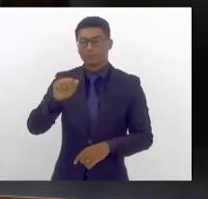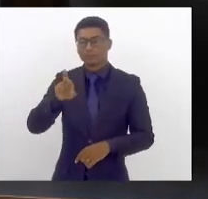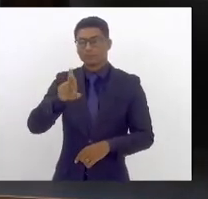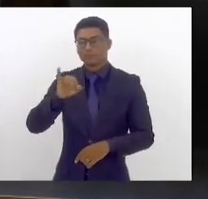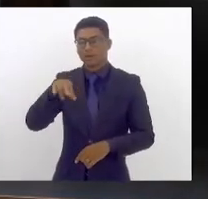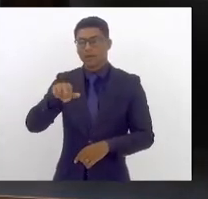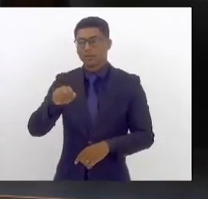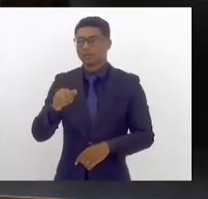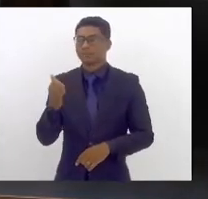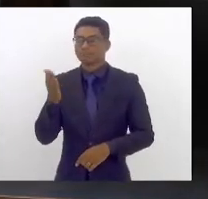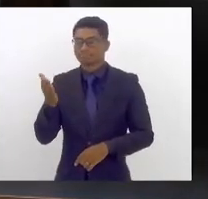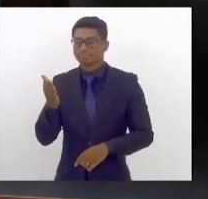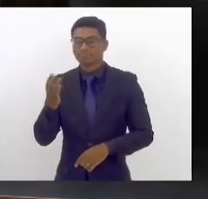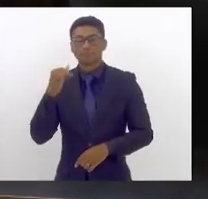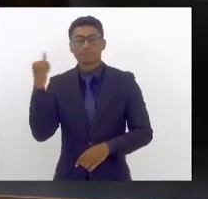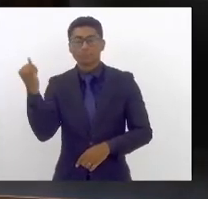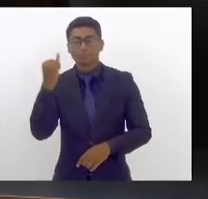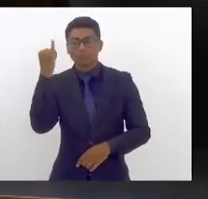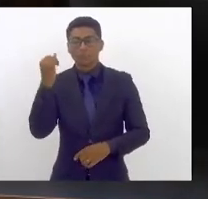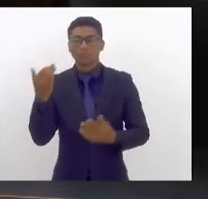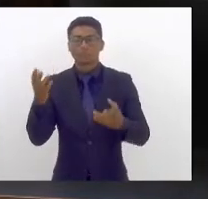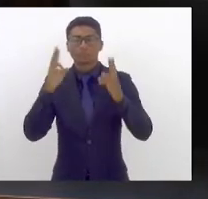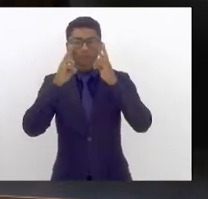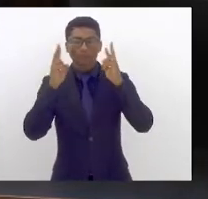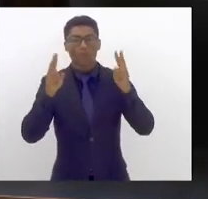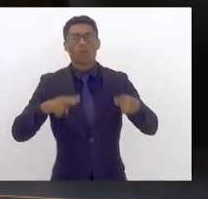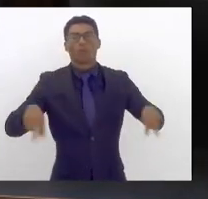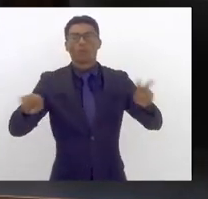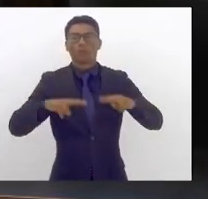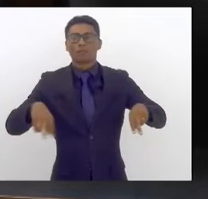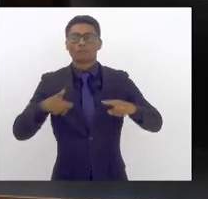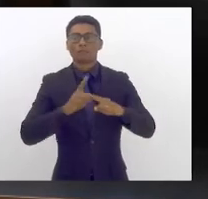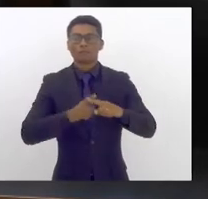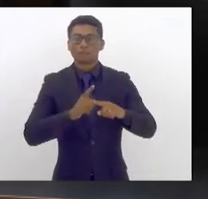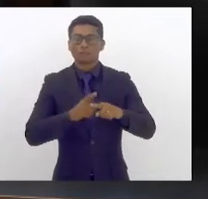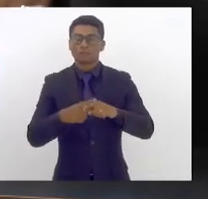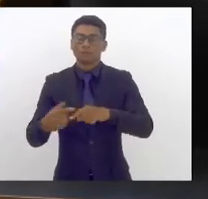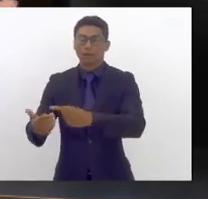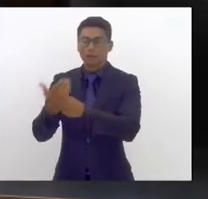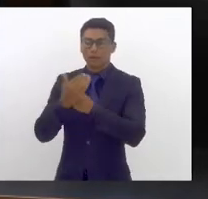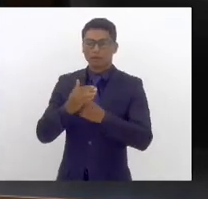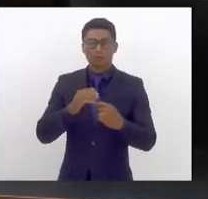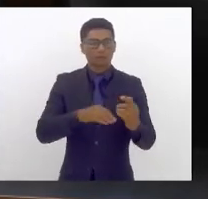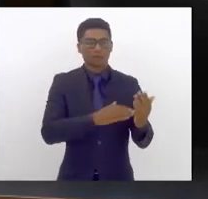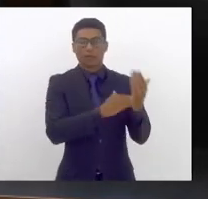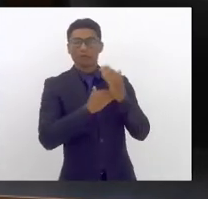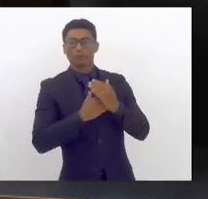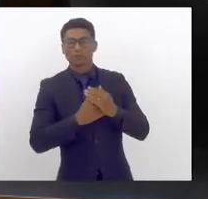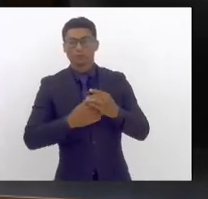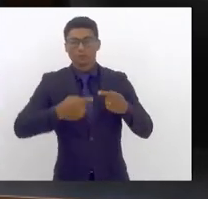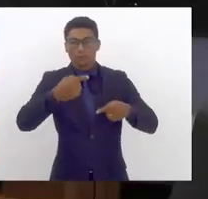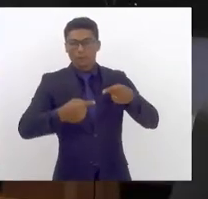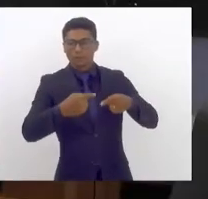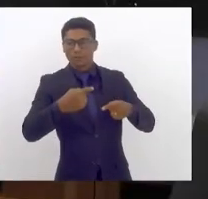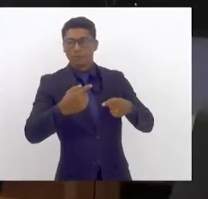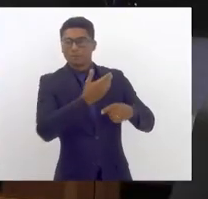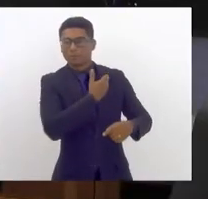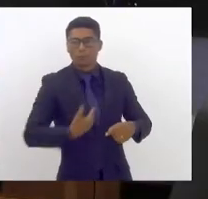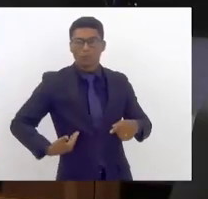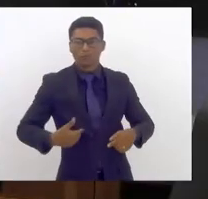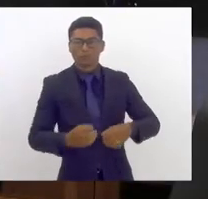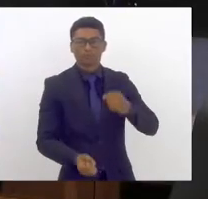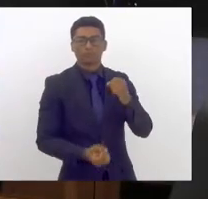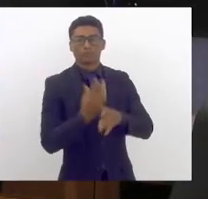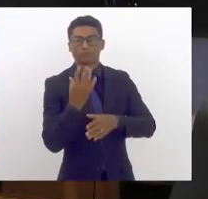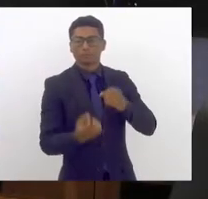é importante ter esse olhar Marina aqui nos ajudando a construir política pensando nesses territórios